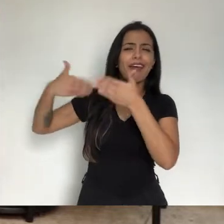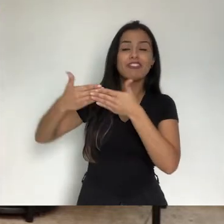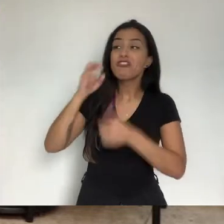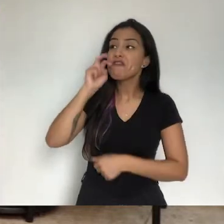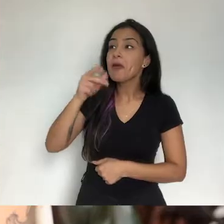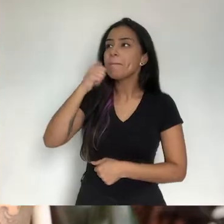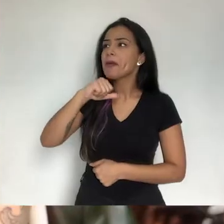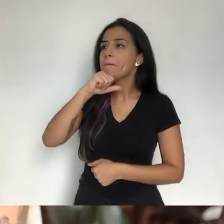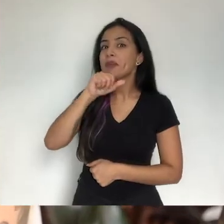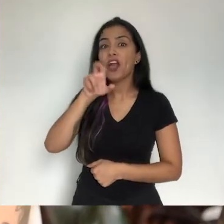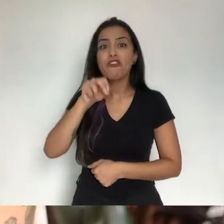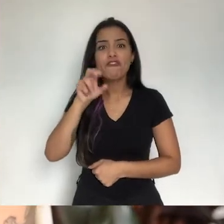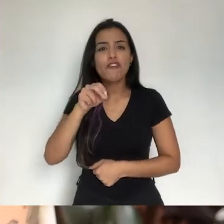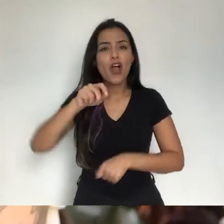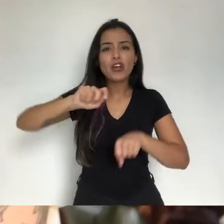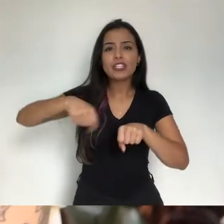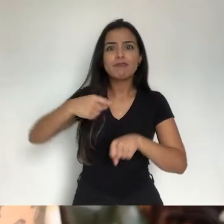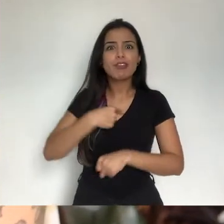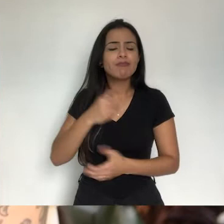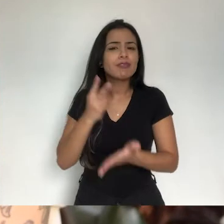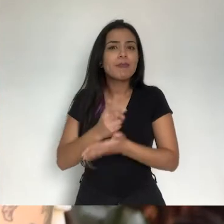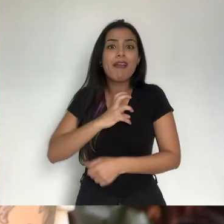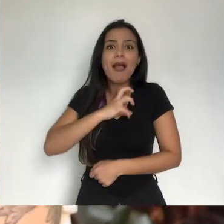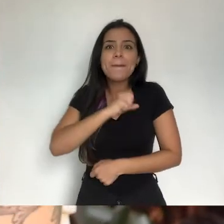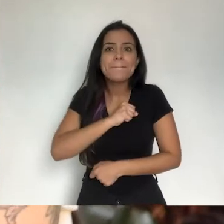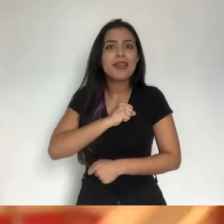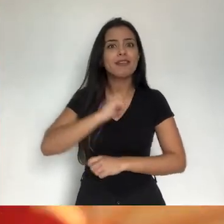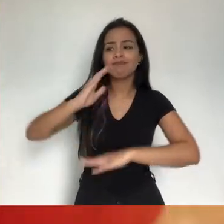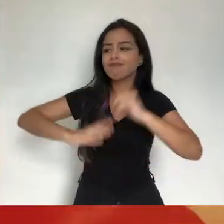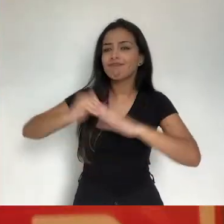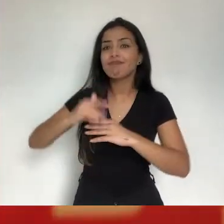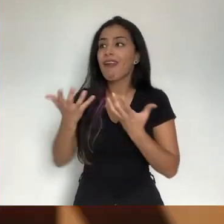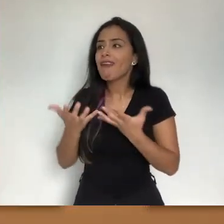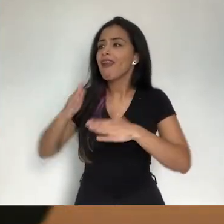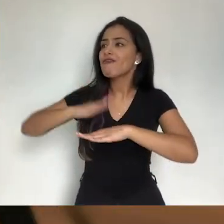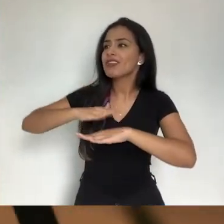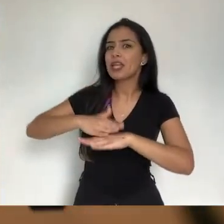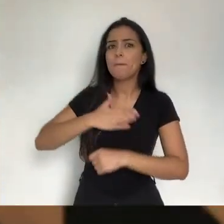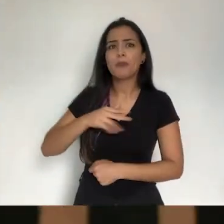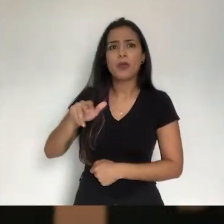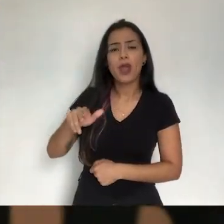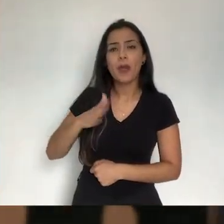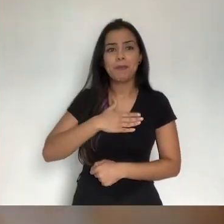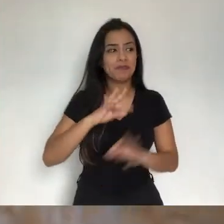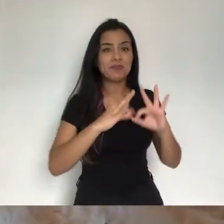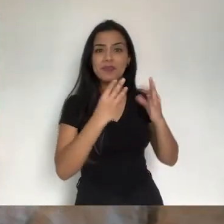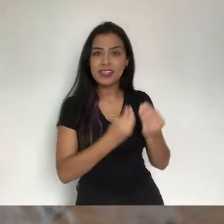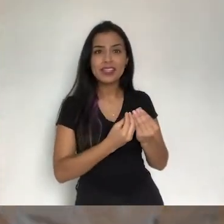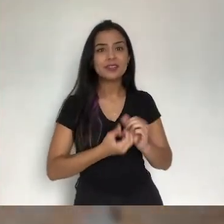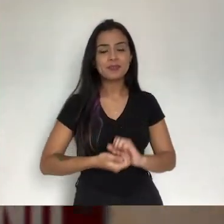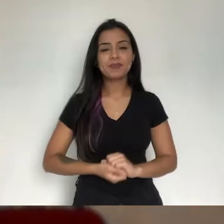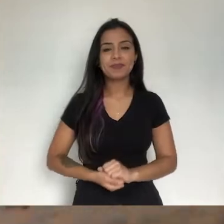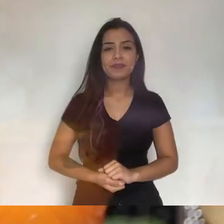avó cozinhando. Eu sempre amei cozinha, eu sempre me interessei muito, eu sempre quis preparar comida para os meus irmãos, para